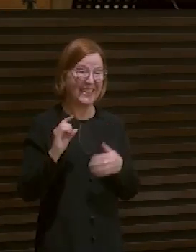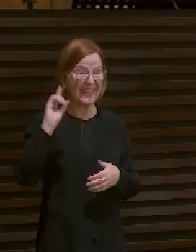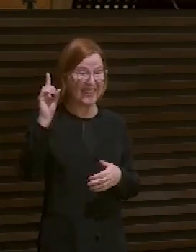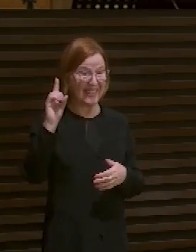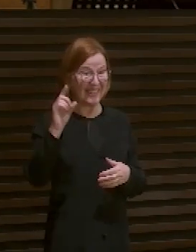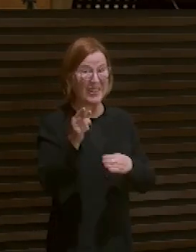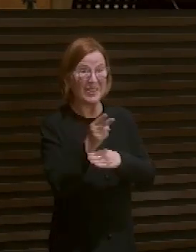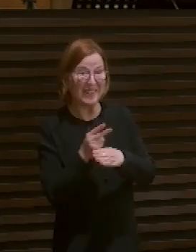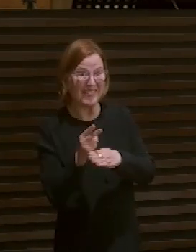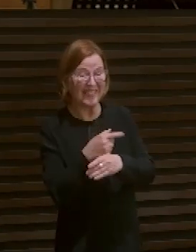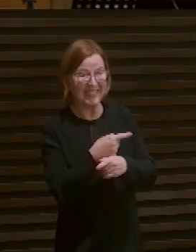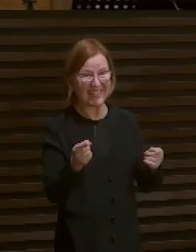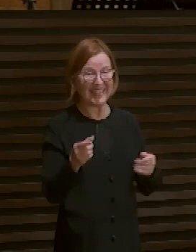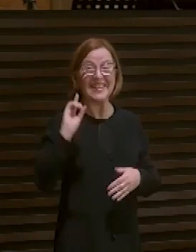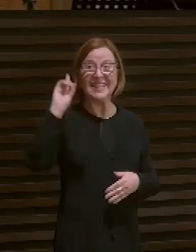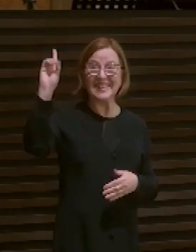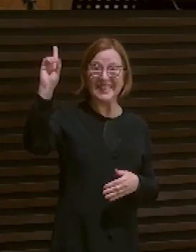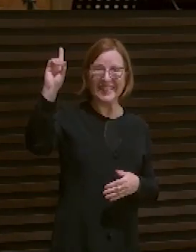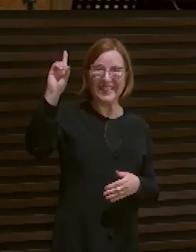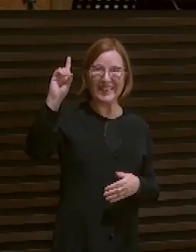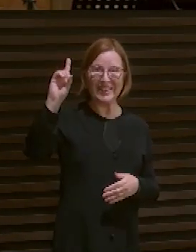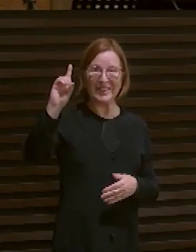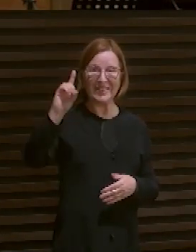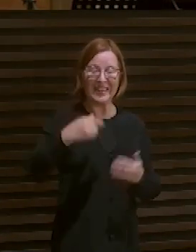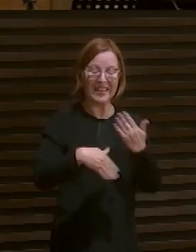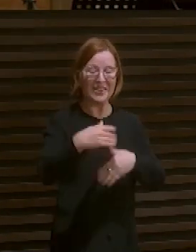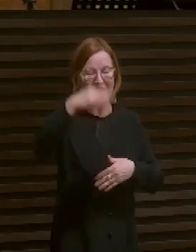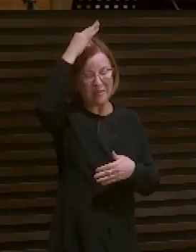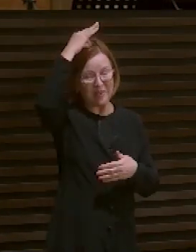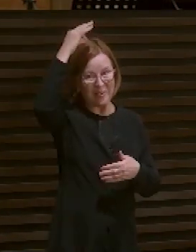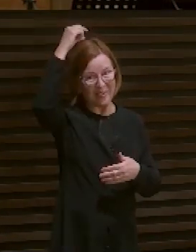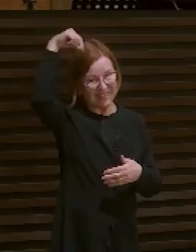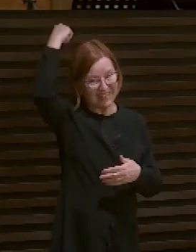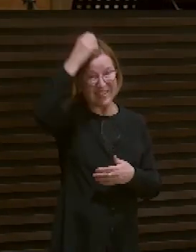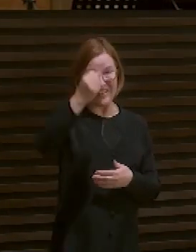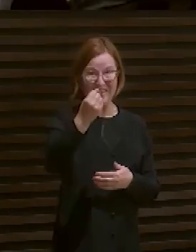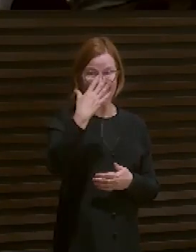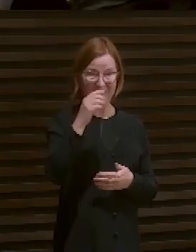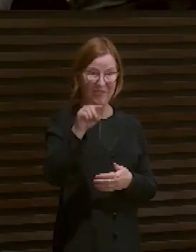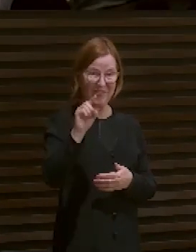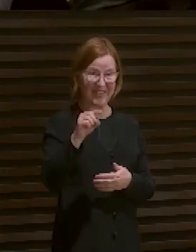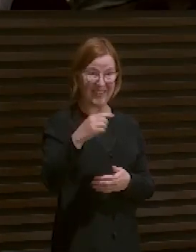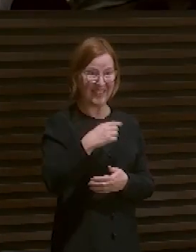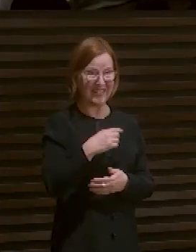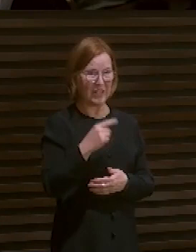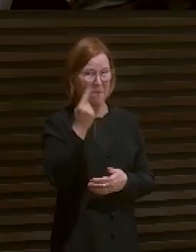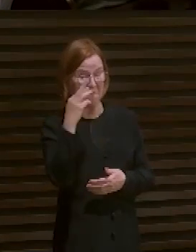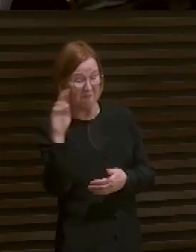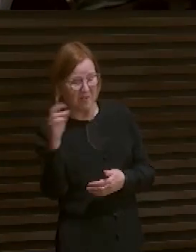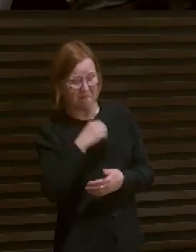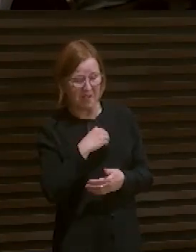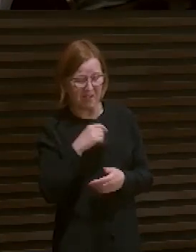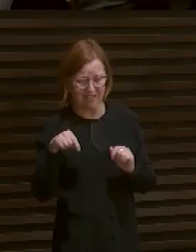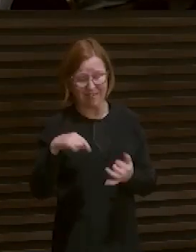te buscou. Foi Deus, pelo teu Espírito Santo, que te revelou que tu és o pior pecador